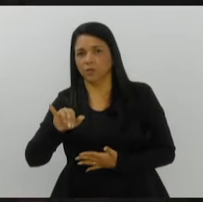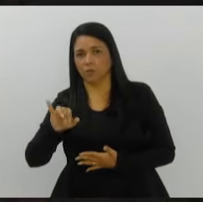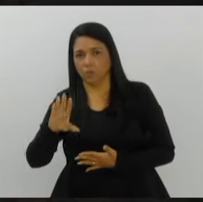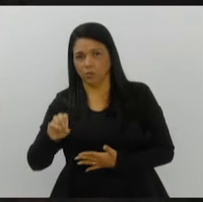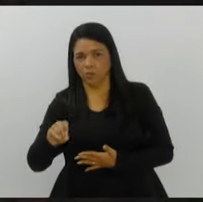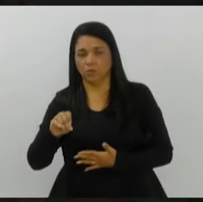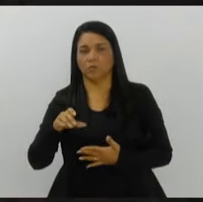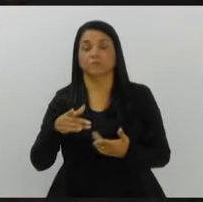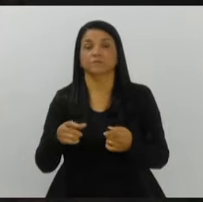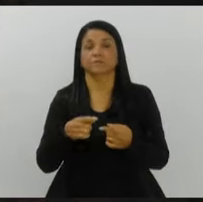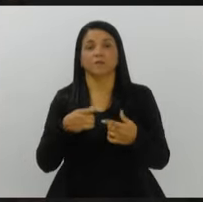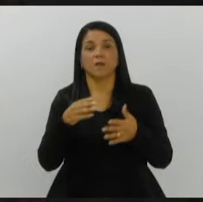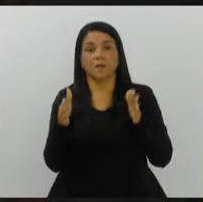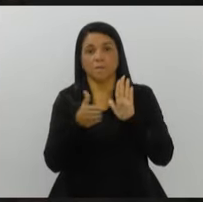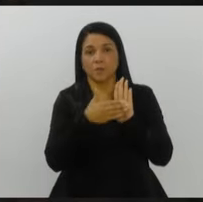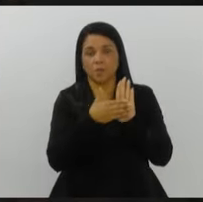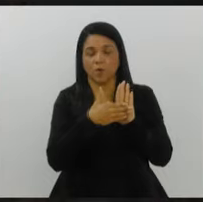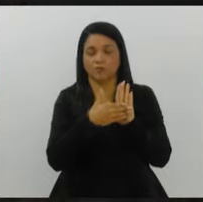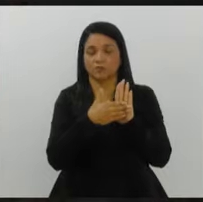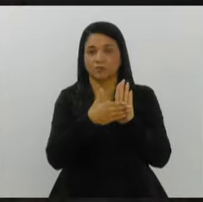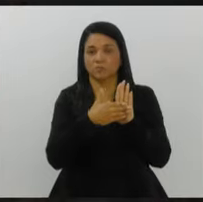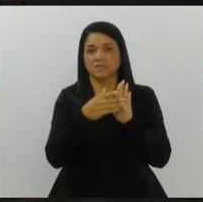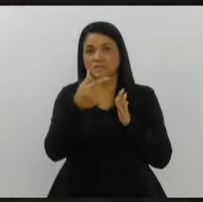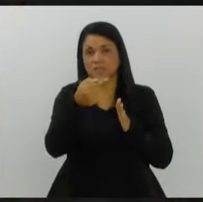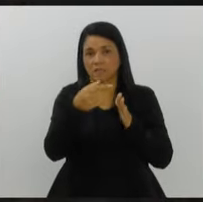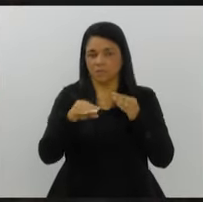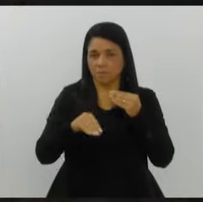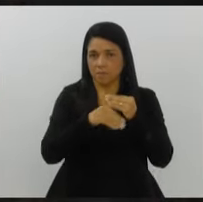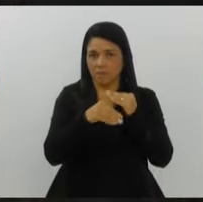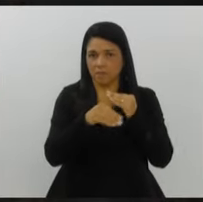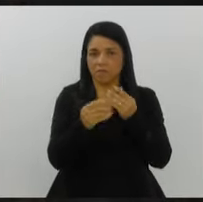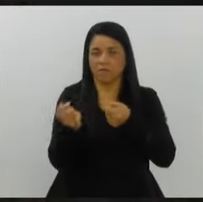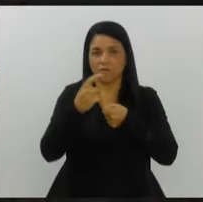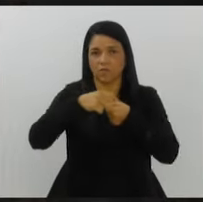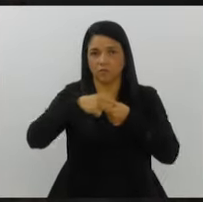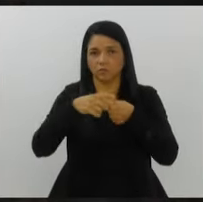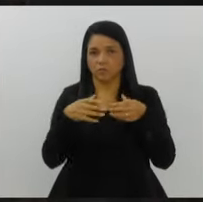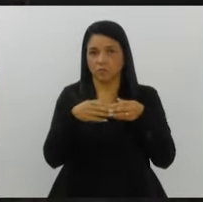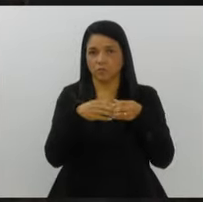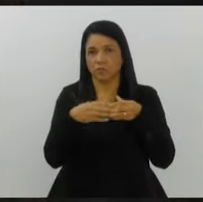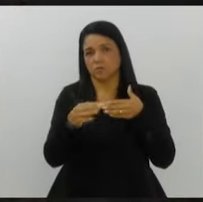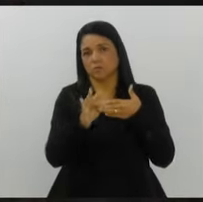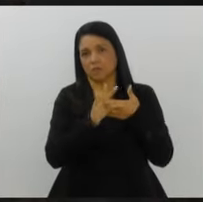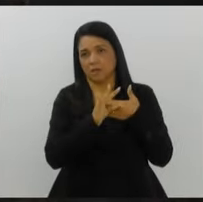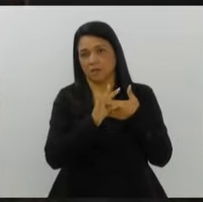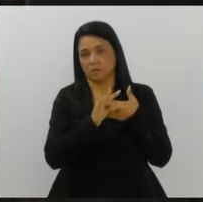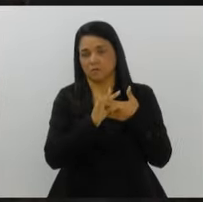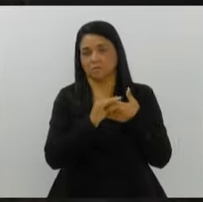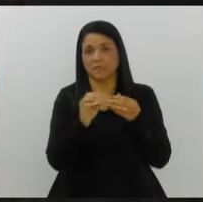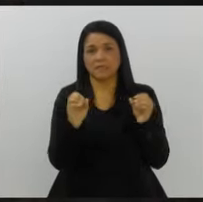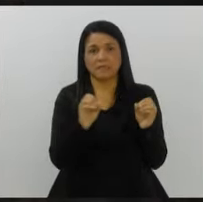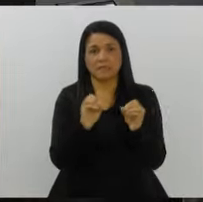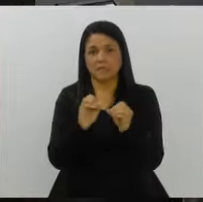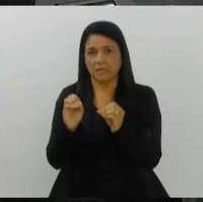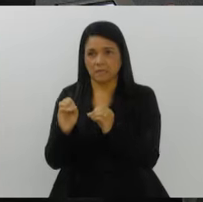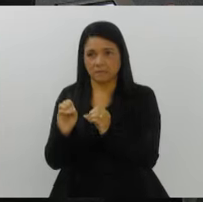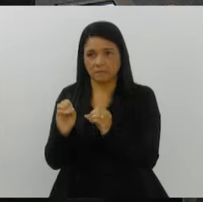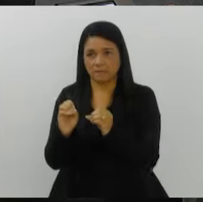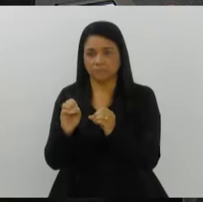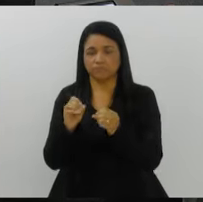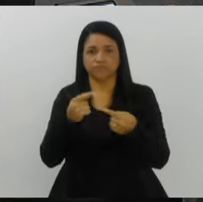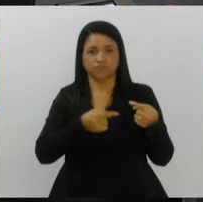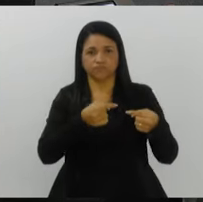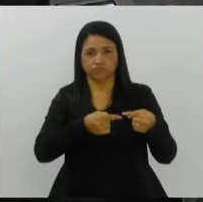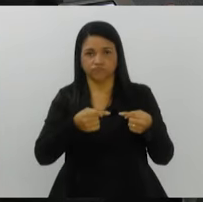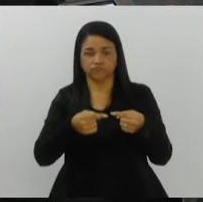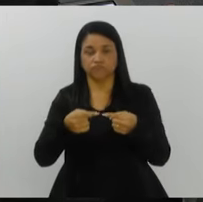discussão. A presente proposta recebeu 7 emendas e retorna às comissões. Nada mais havendo a tratar. Pela ordem, presidente. Na ordem do